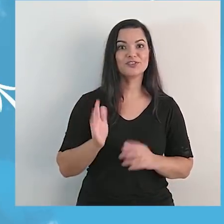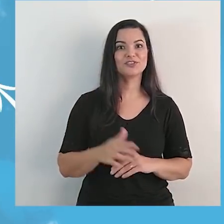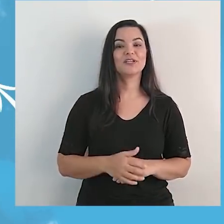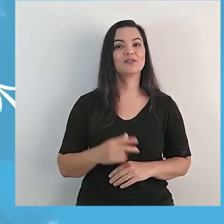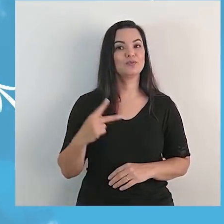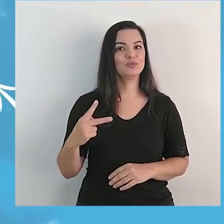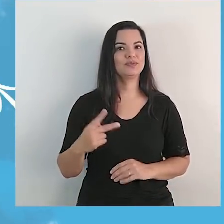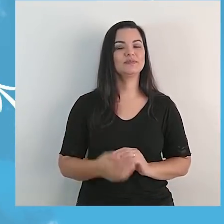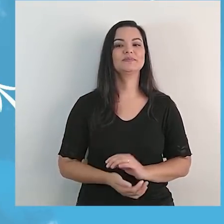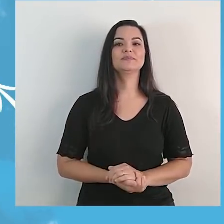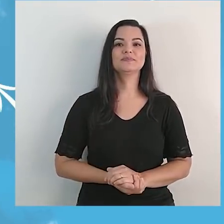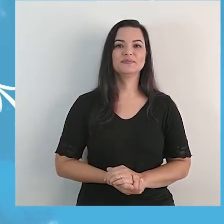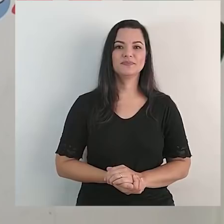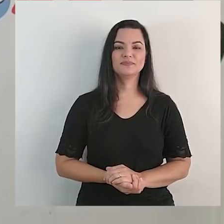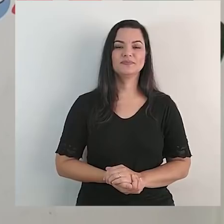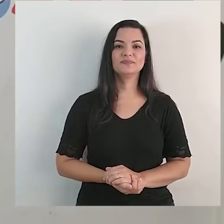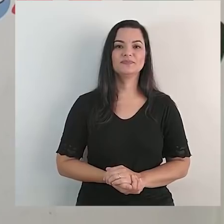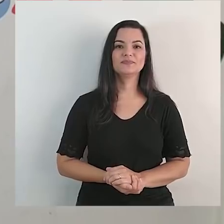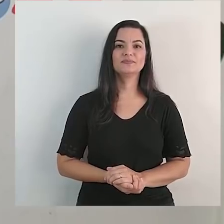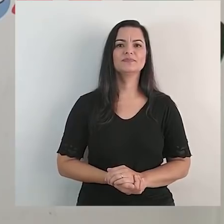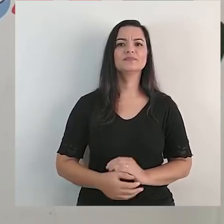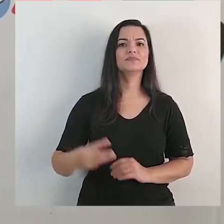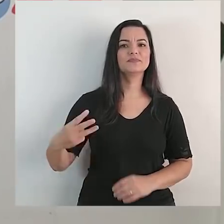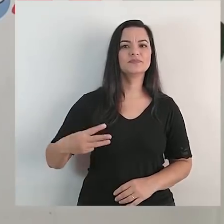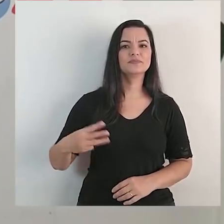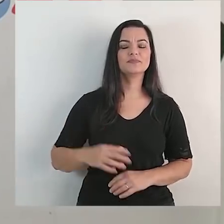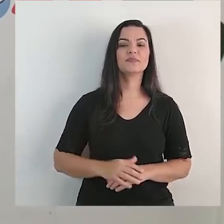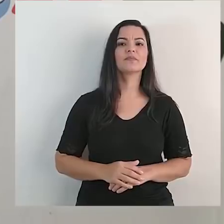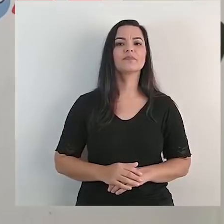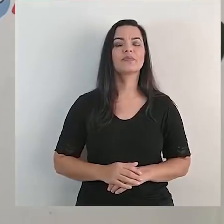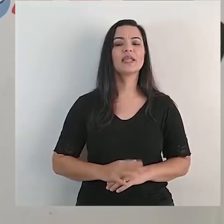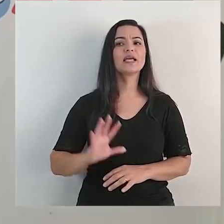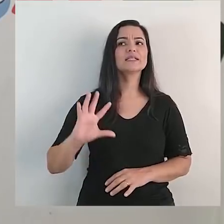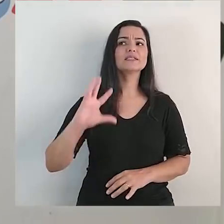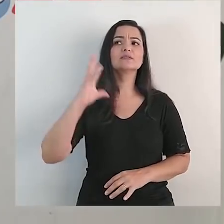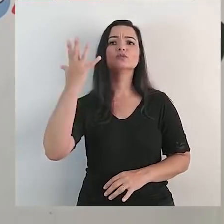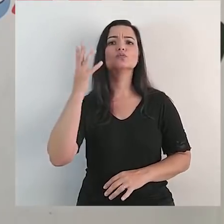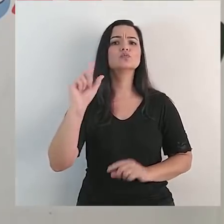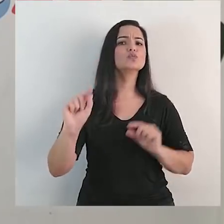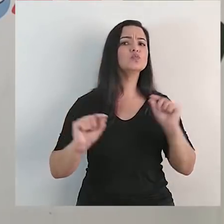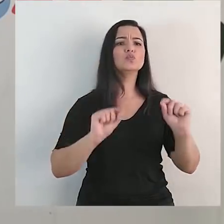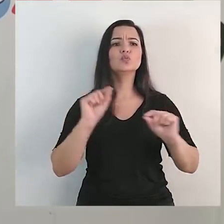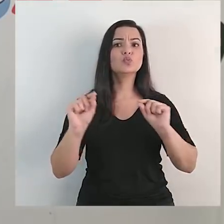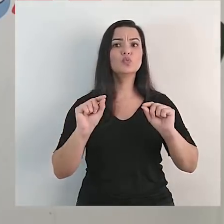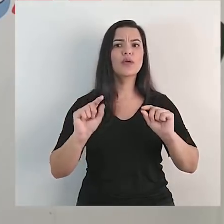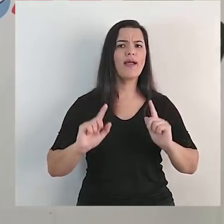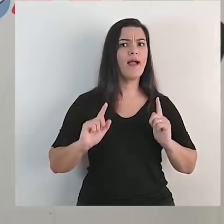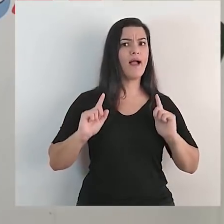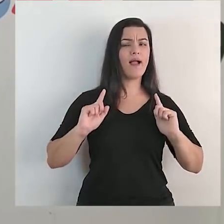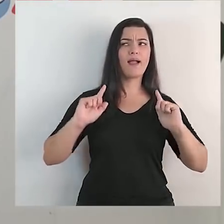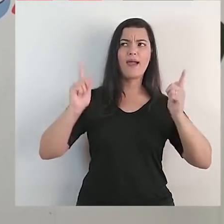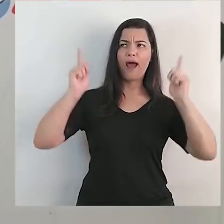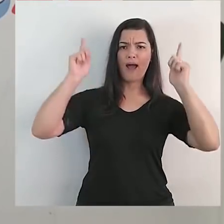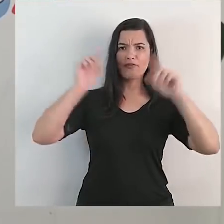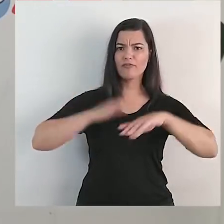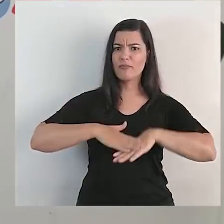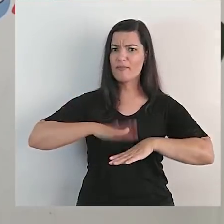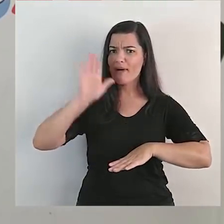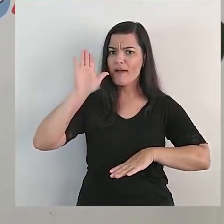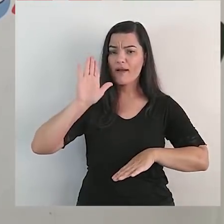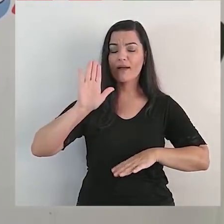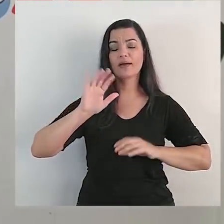Vamos lá, já temos duas partes. Quando temos qual situação muito mais grave